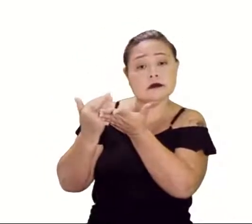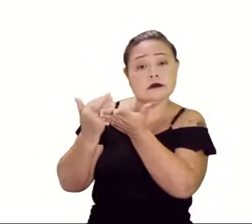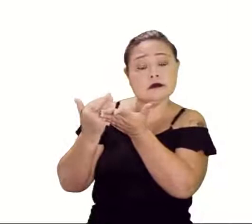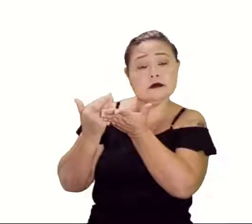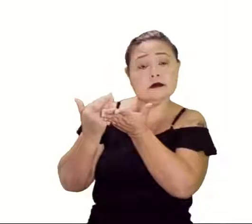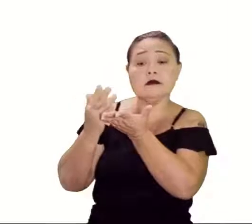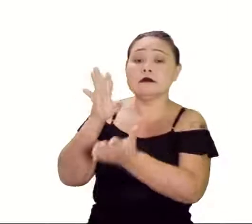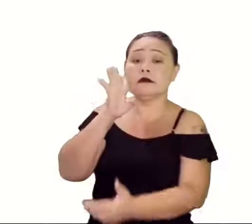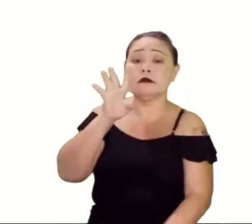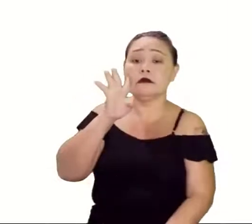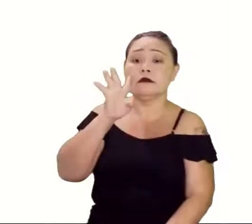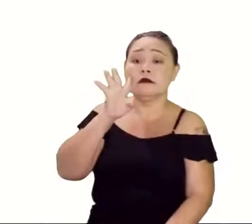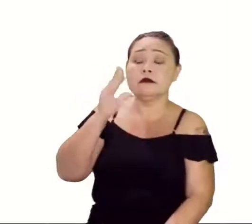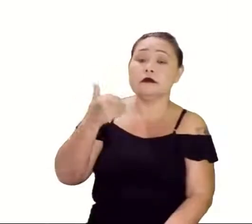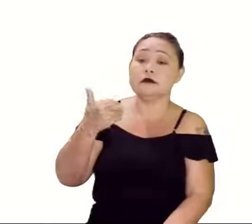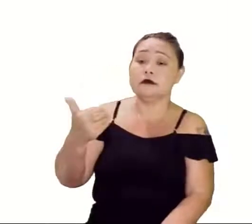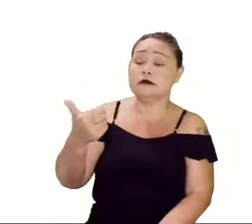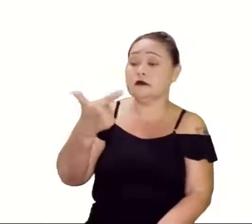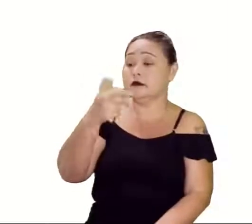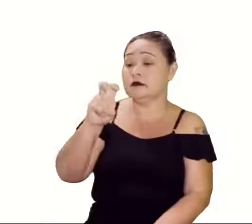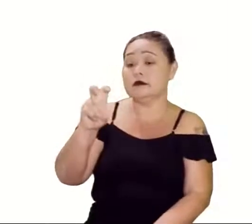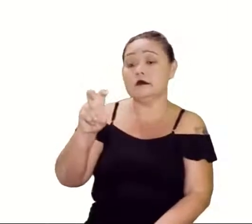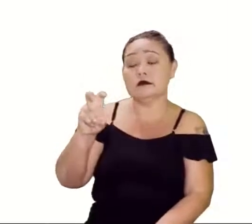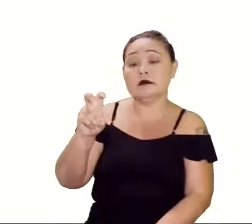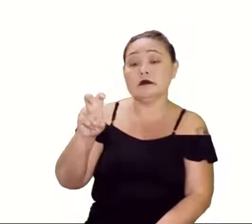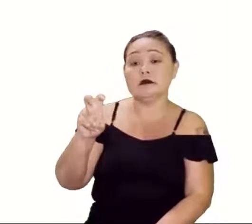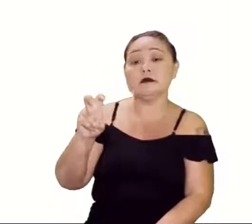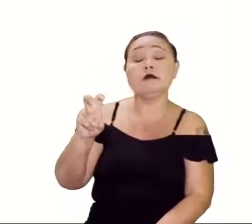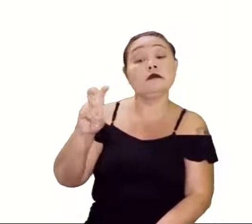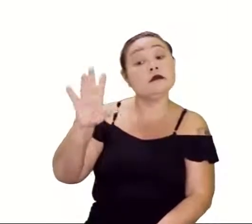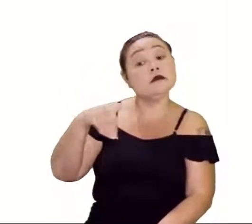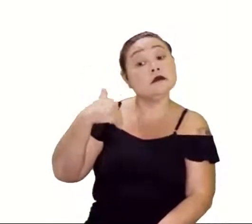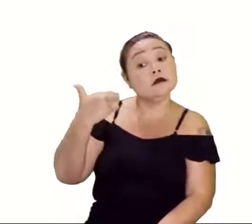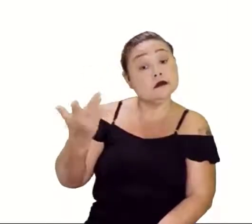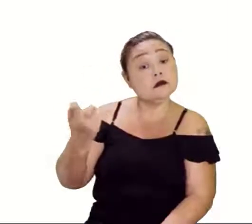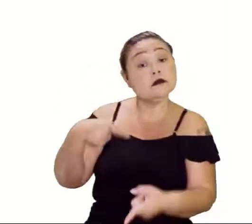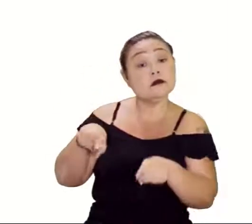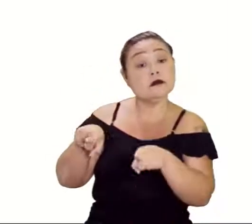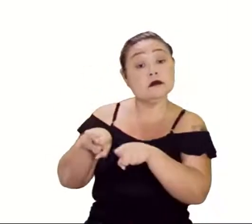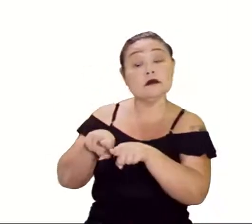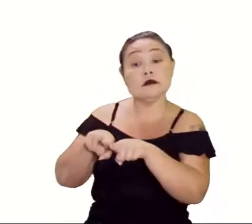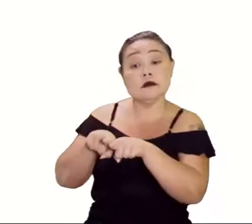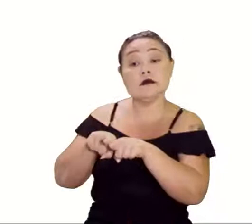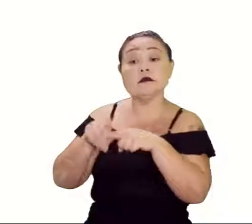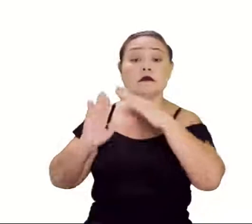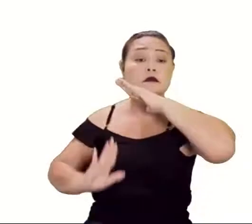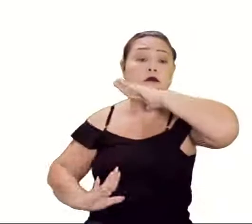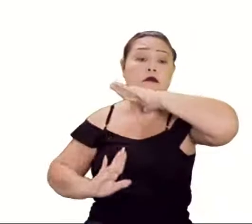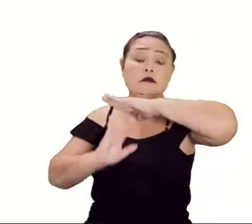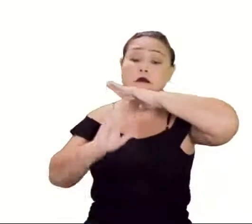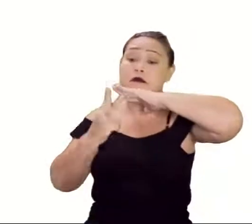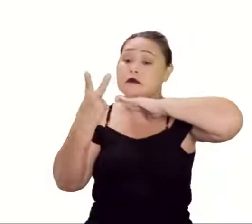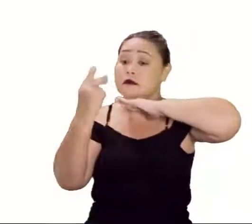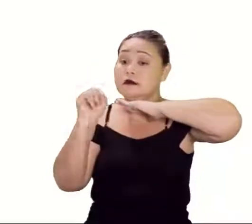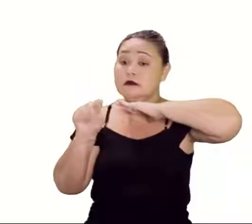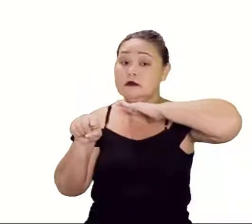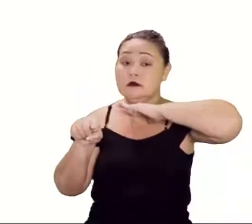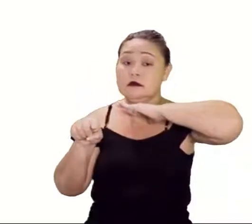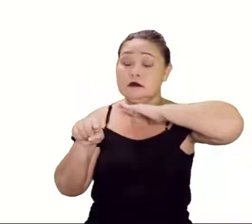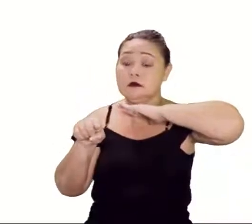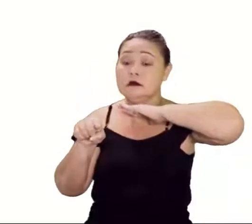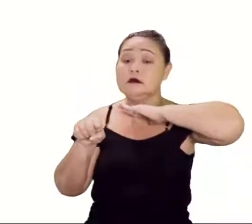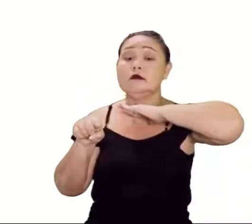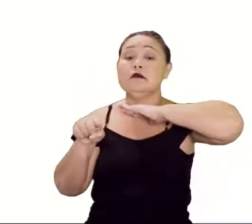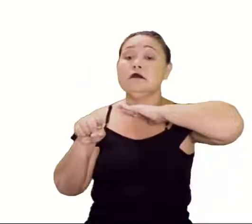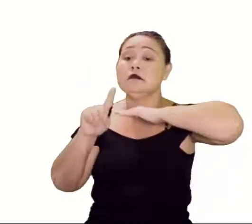aí como é legal, aqui já deu a inicial, 125, né? E também está dizendo que para atingir 2.000, então 2.000 a gente